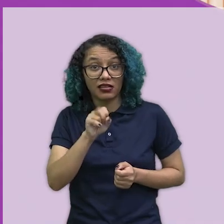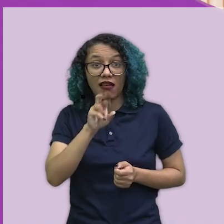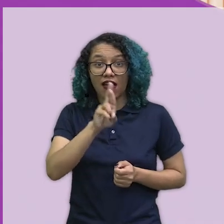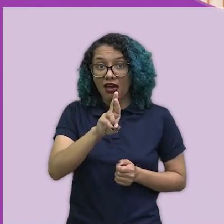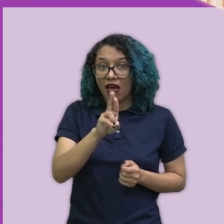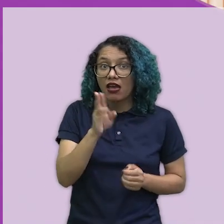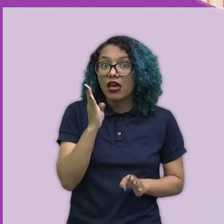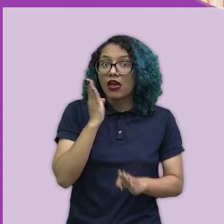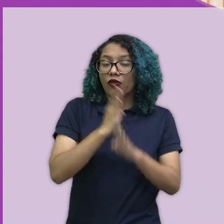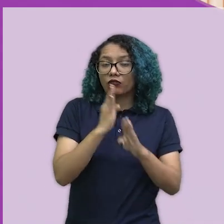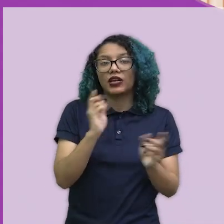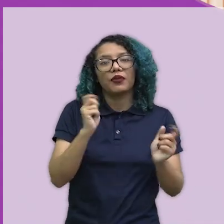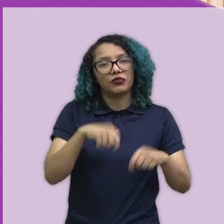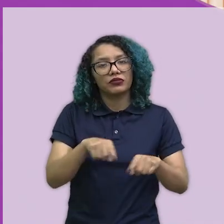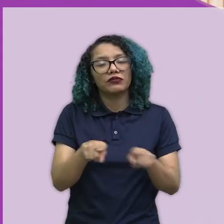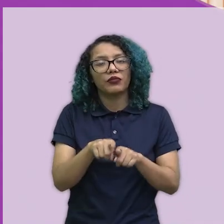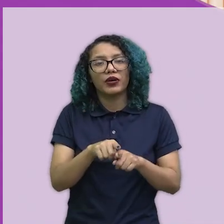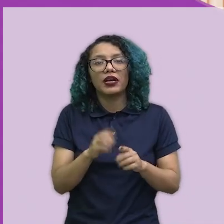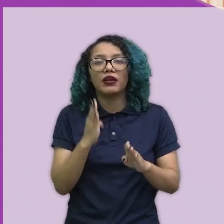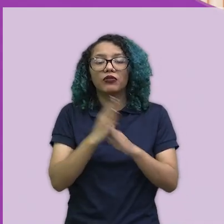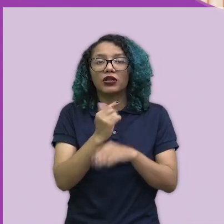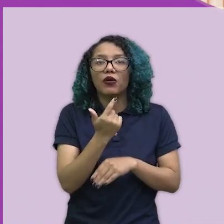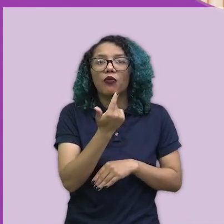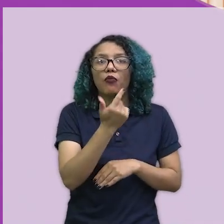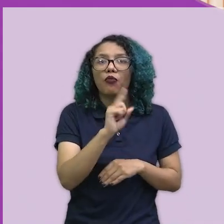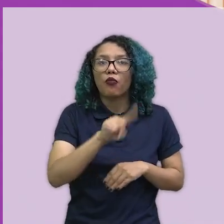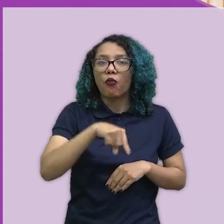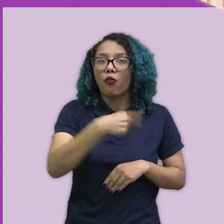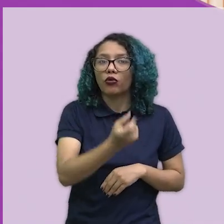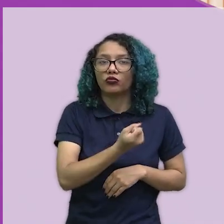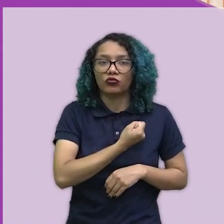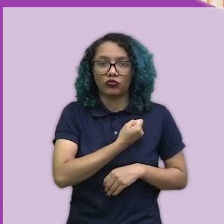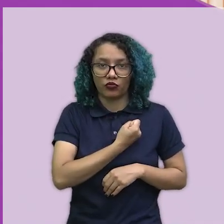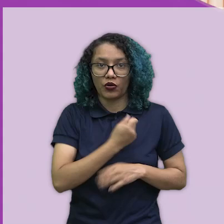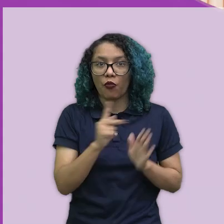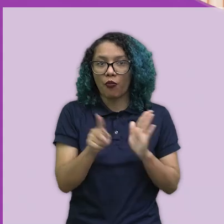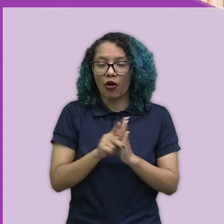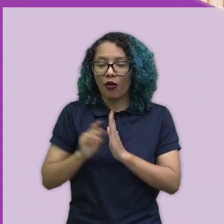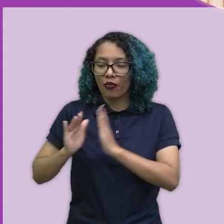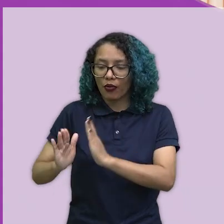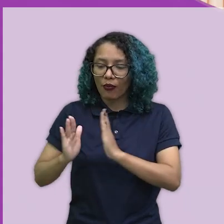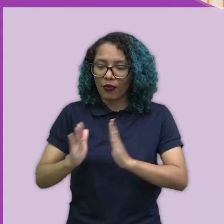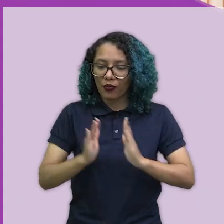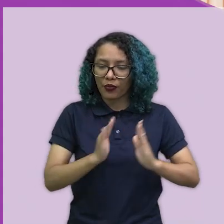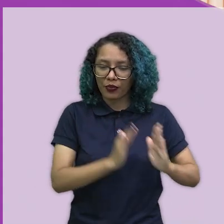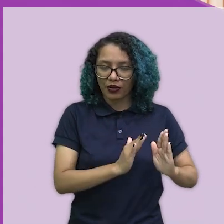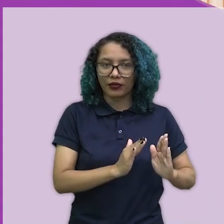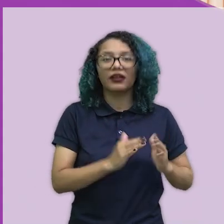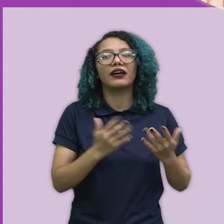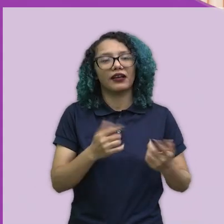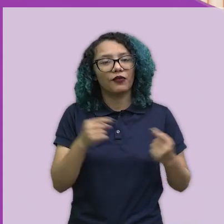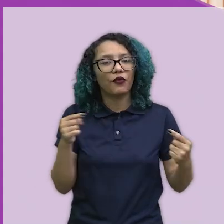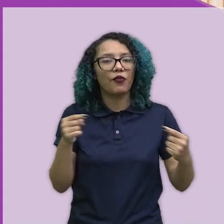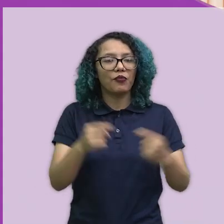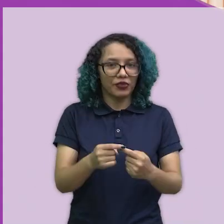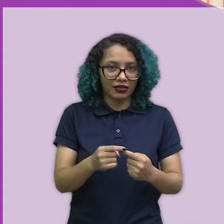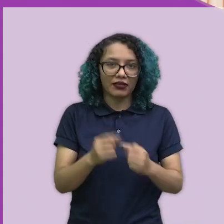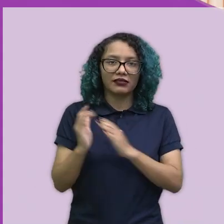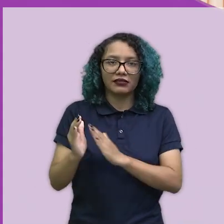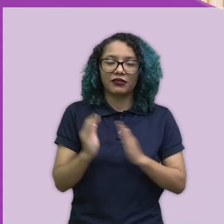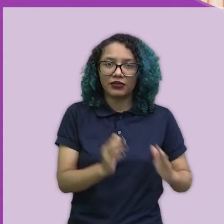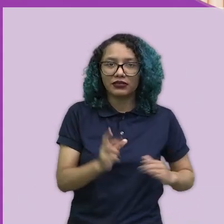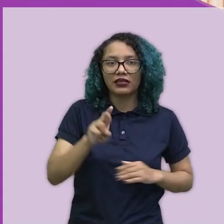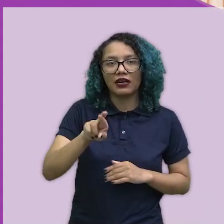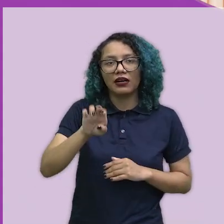determinar o próximo termo. Usei aí um recurso, né? Então, isso é uma sequência recursiva. Vamos seguindo agora